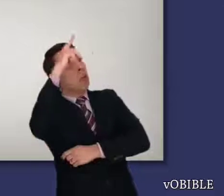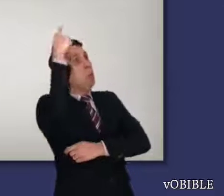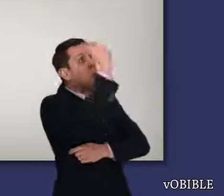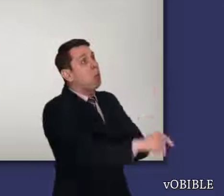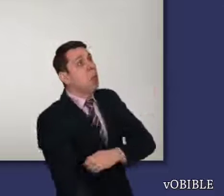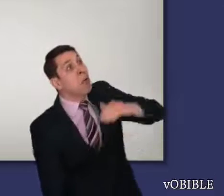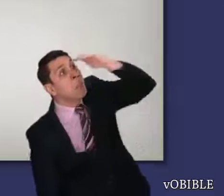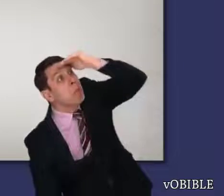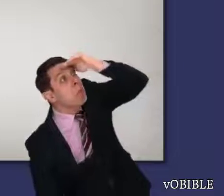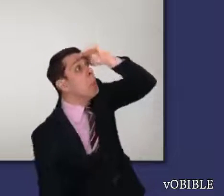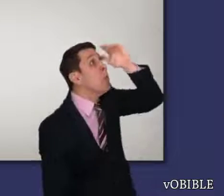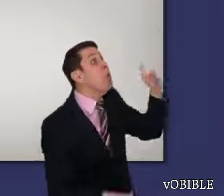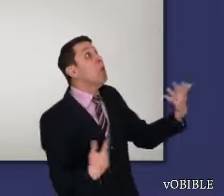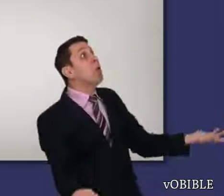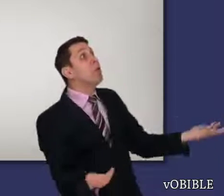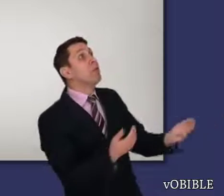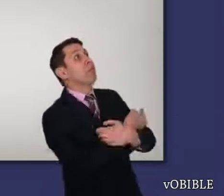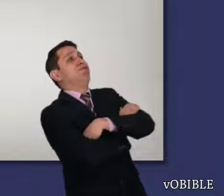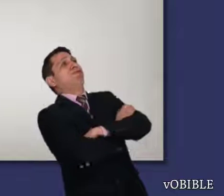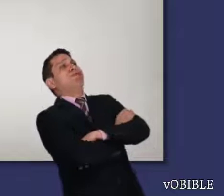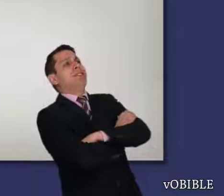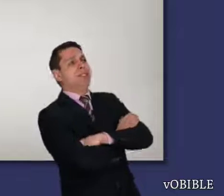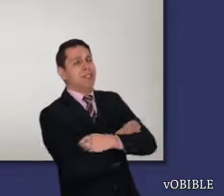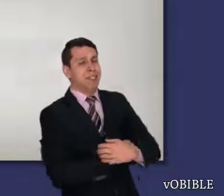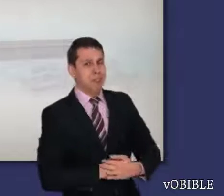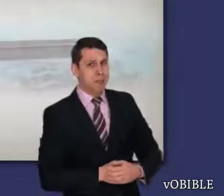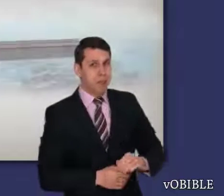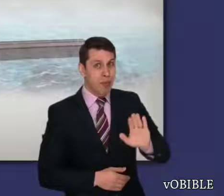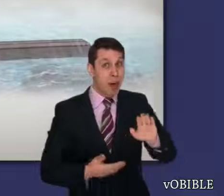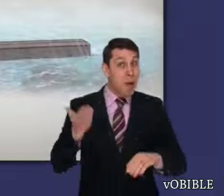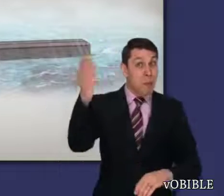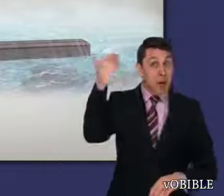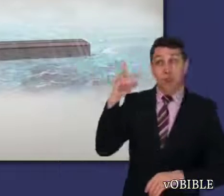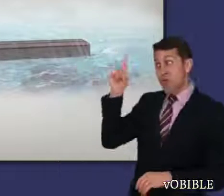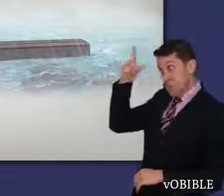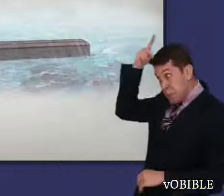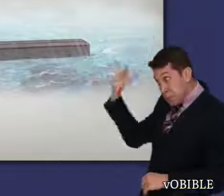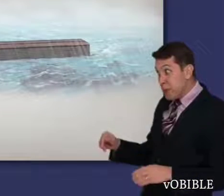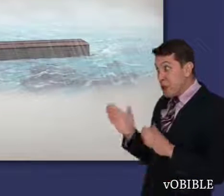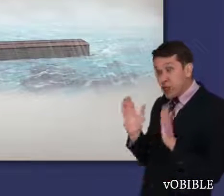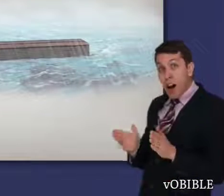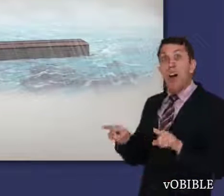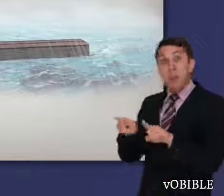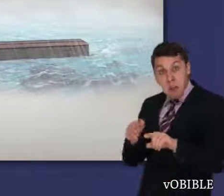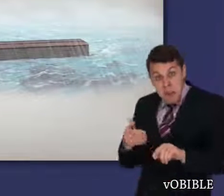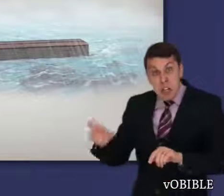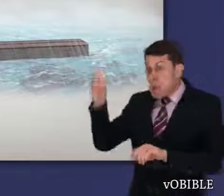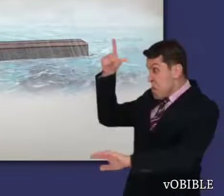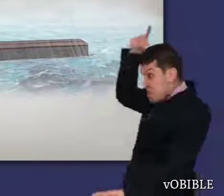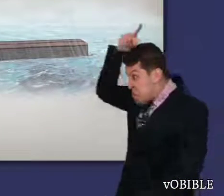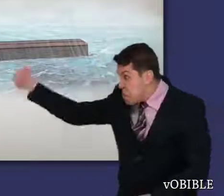Pedro explica que algumas pessoas iriam ignorar totalmente o fato de que Jeová tinha destruído pessoas ruins no passado, como na época de